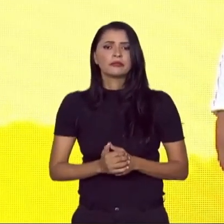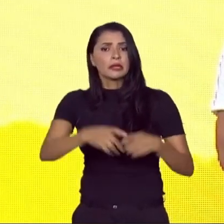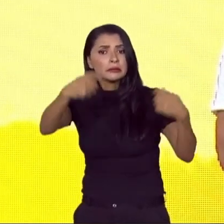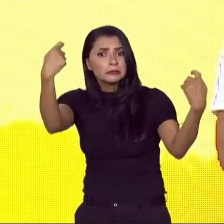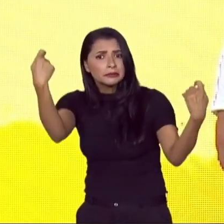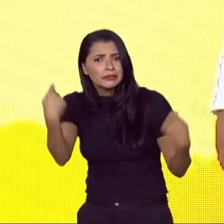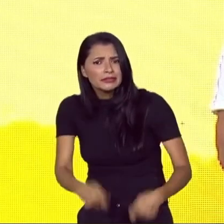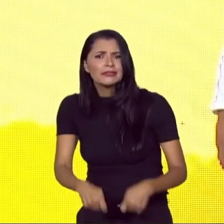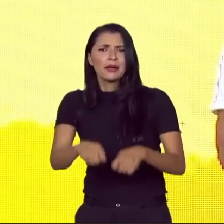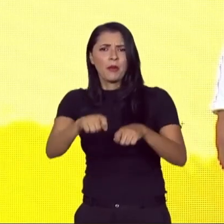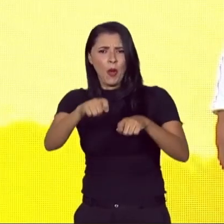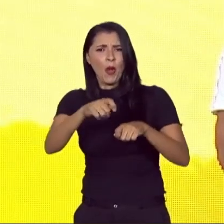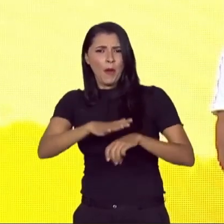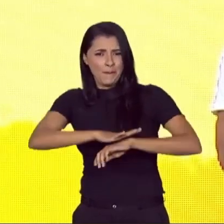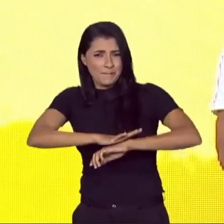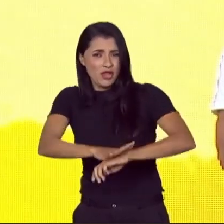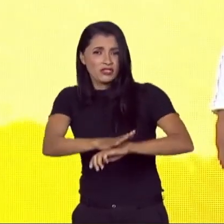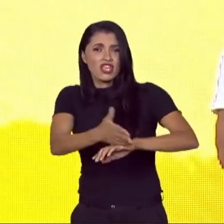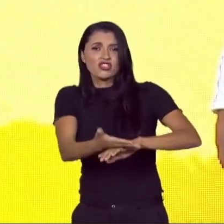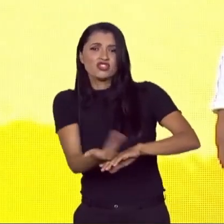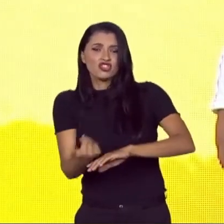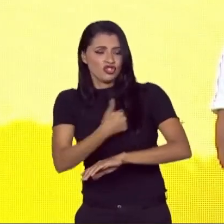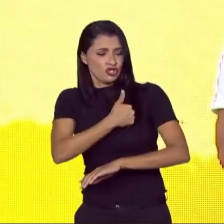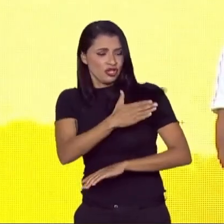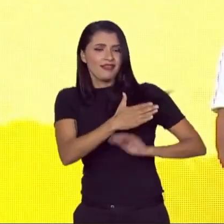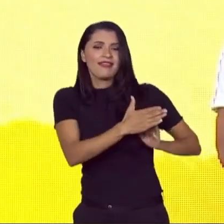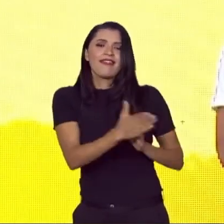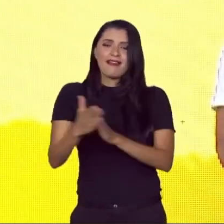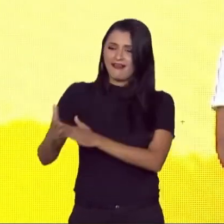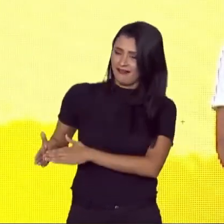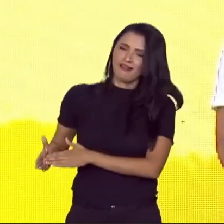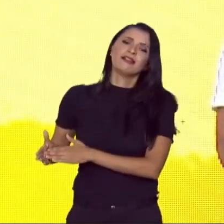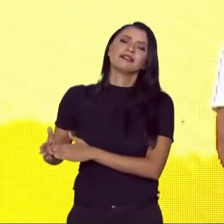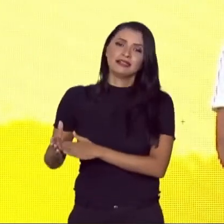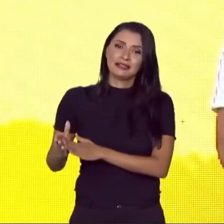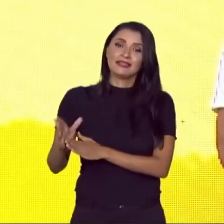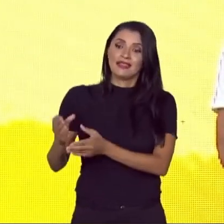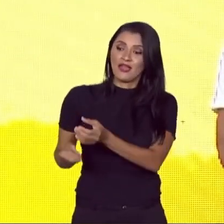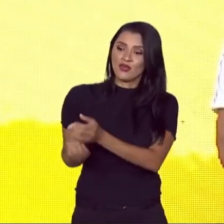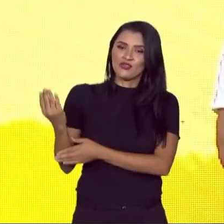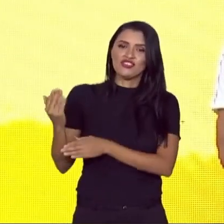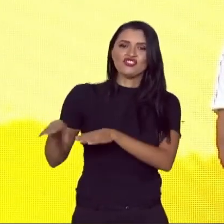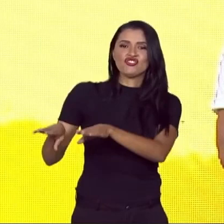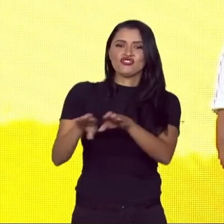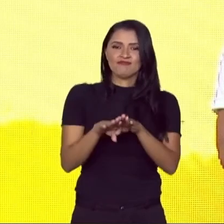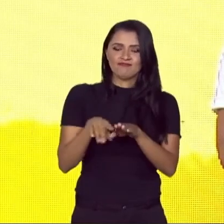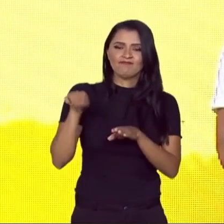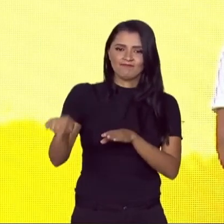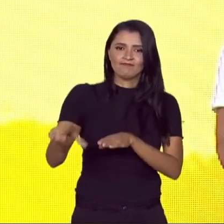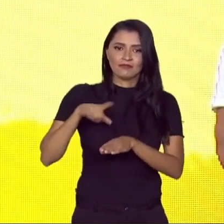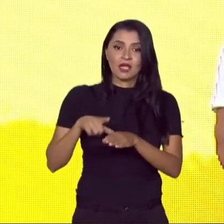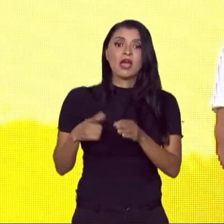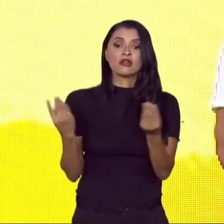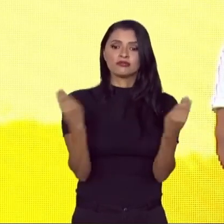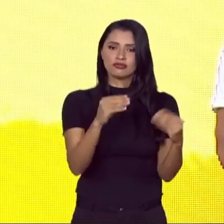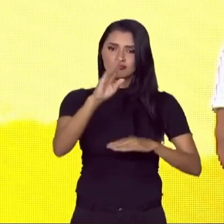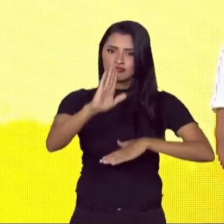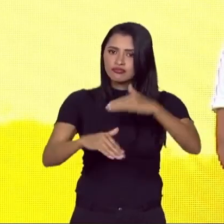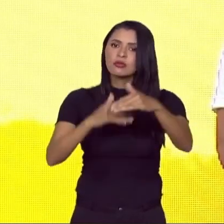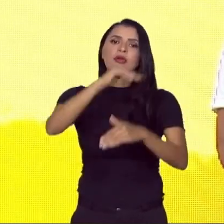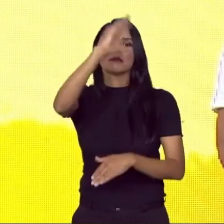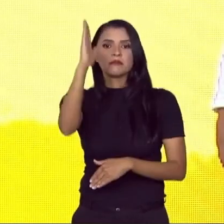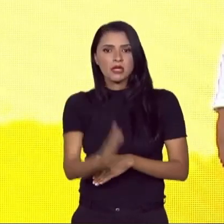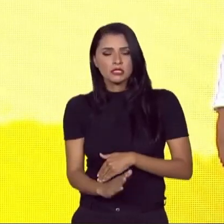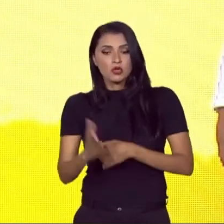preciso demolir o preconceito que está na origem da nossa desigualdade para reconstruir o Brasil sobre um novo